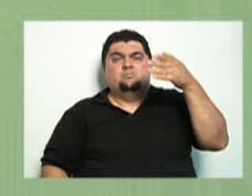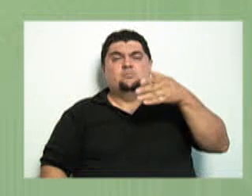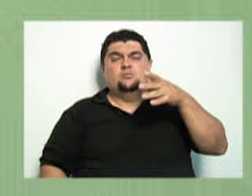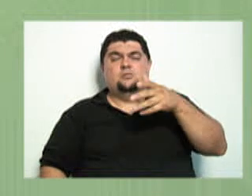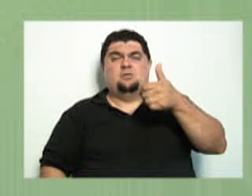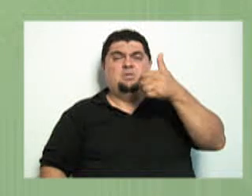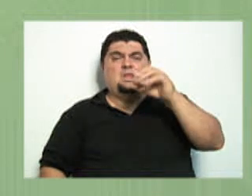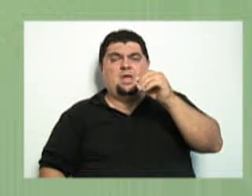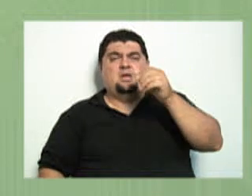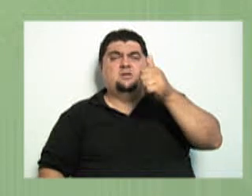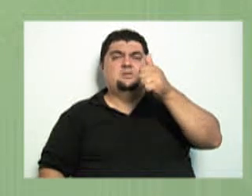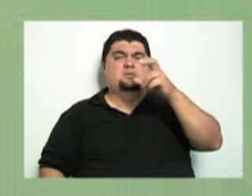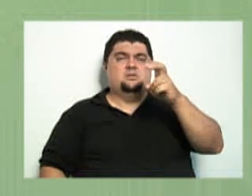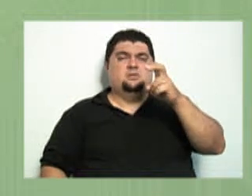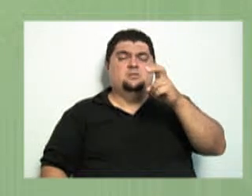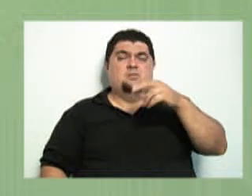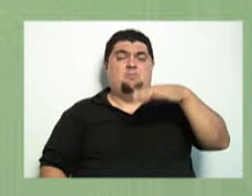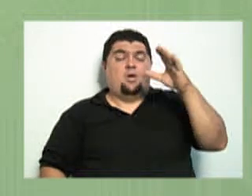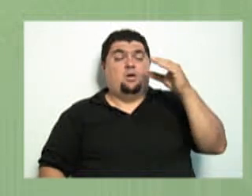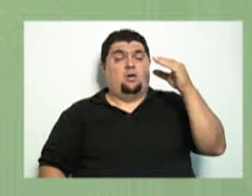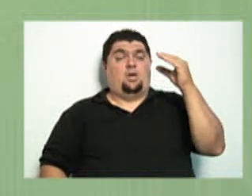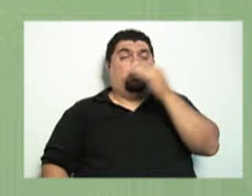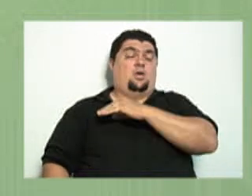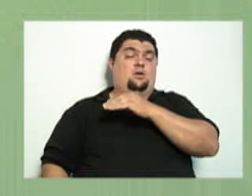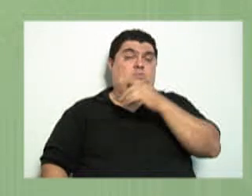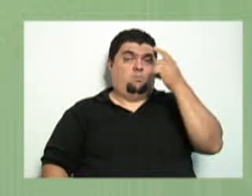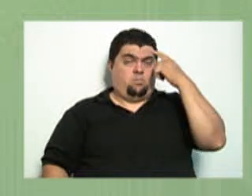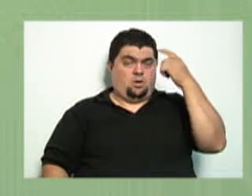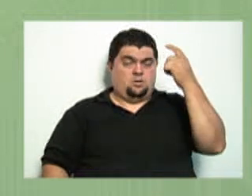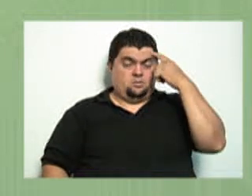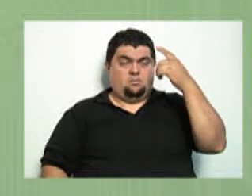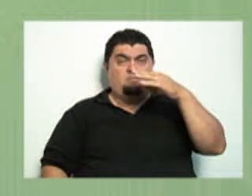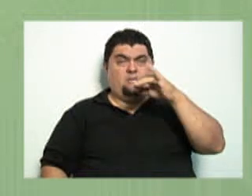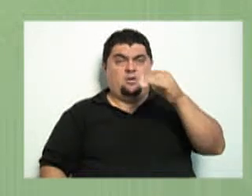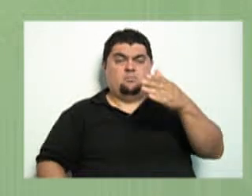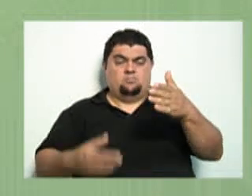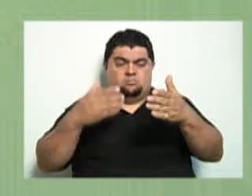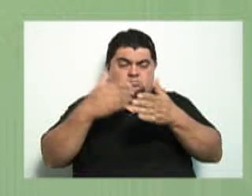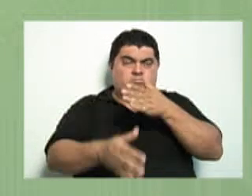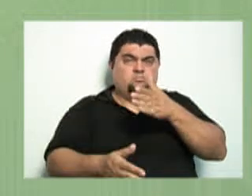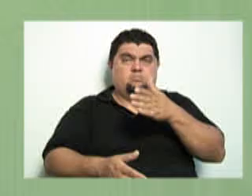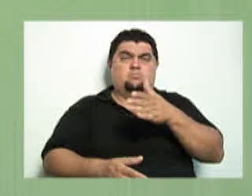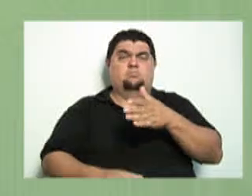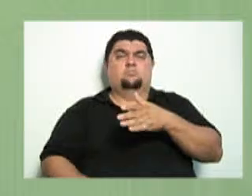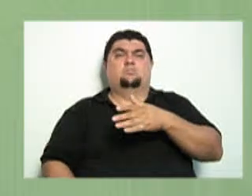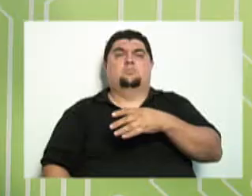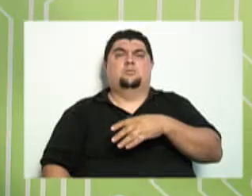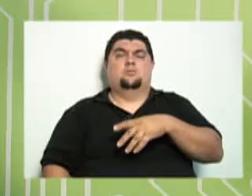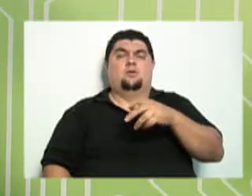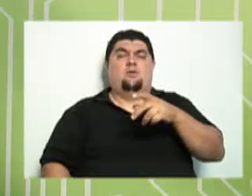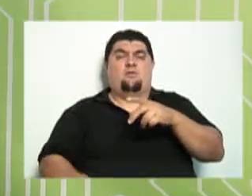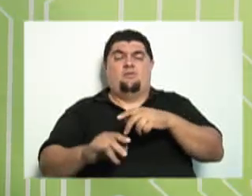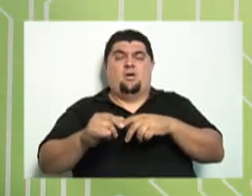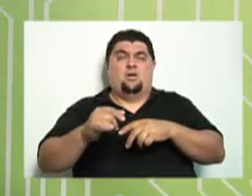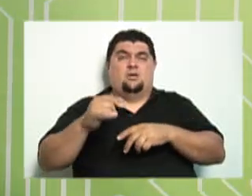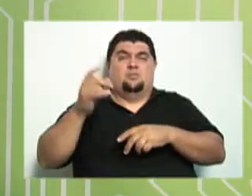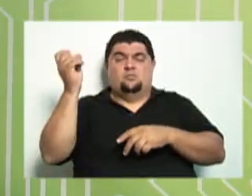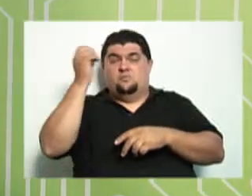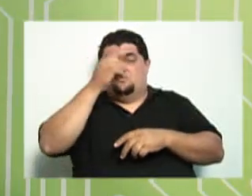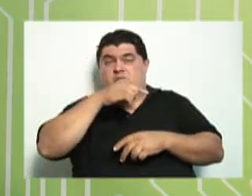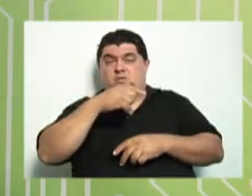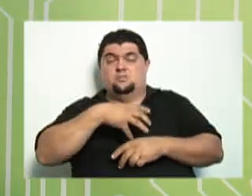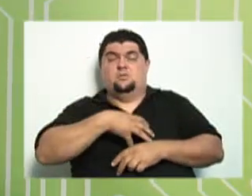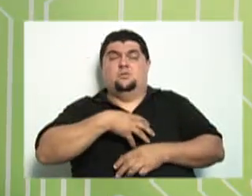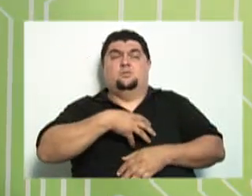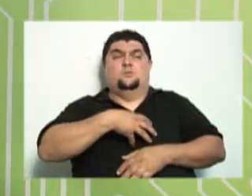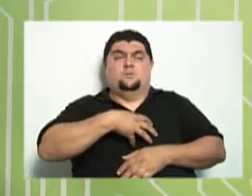graus Celsius mais quentes do que já é hoje, a gente perde bastante em habitabilidade, né? Fica um lugar menos habitável, fica mais difícil